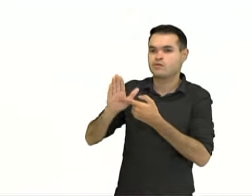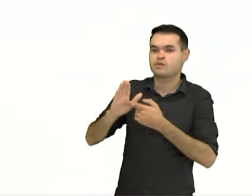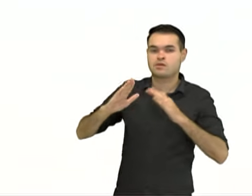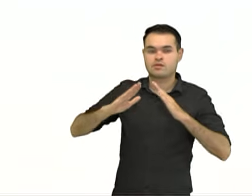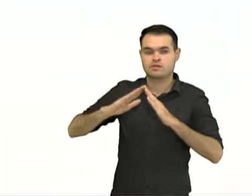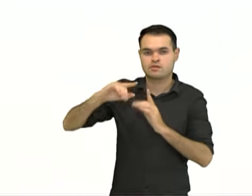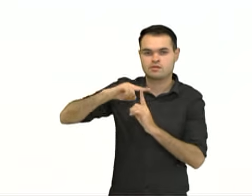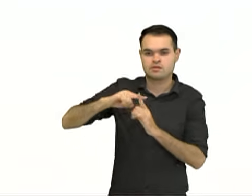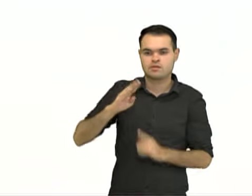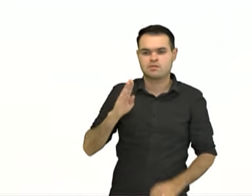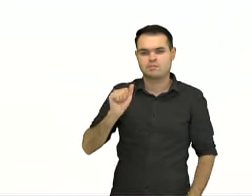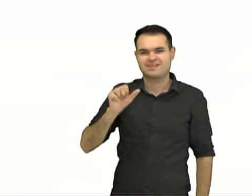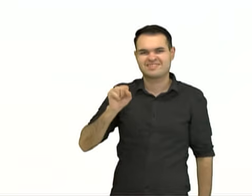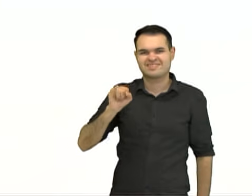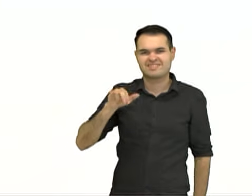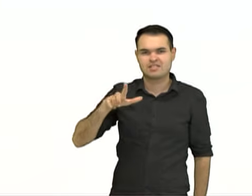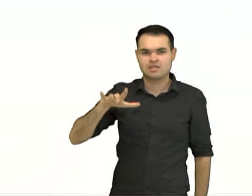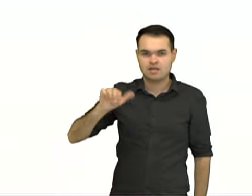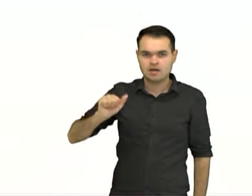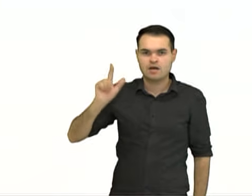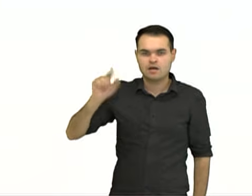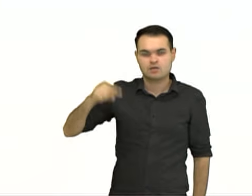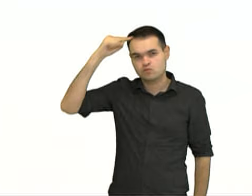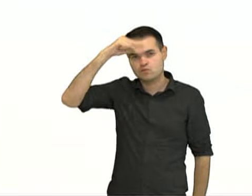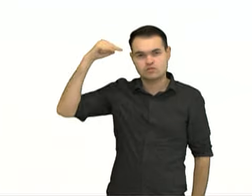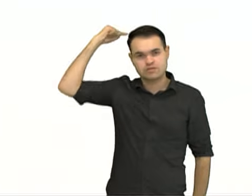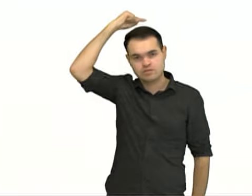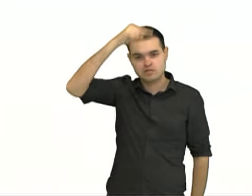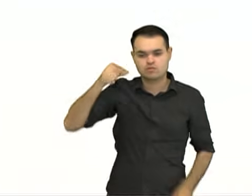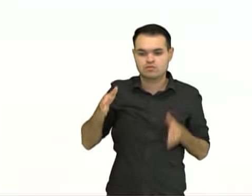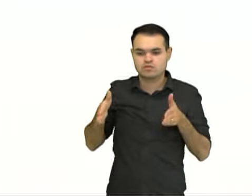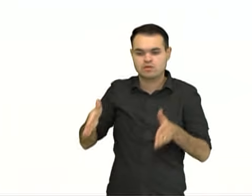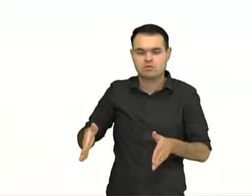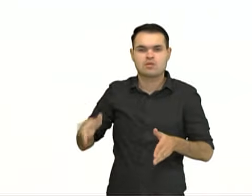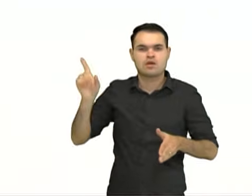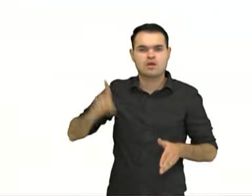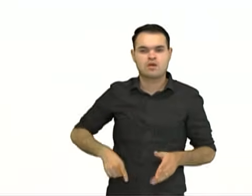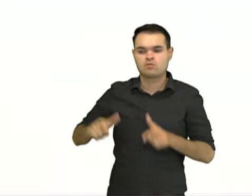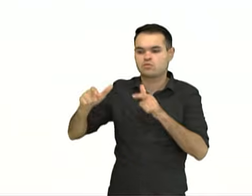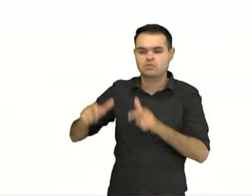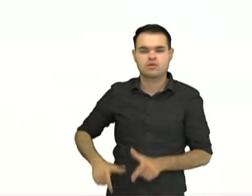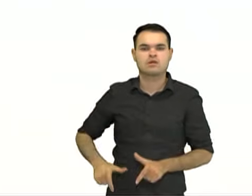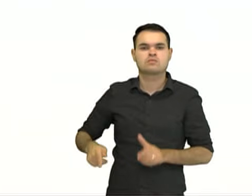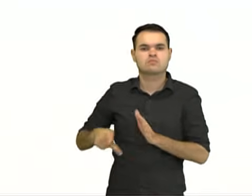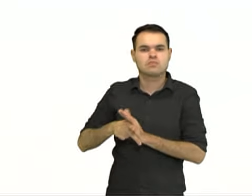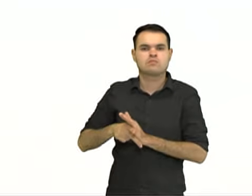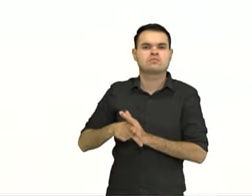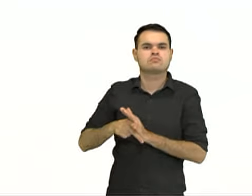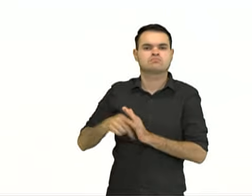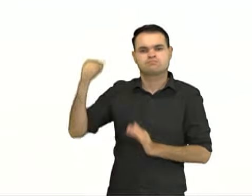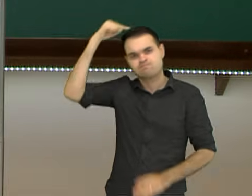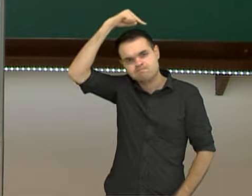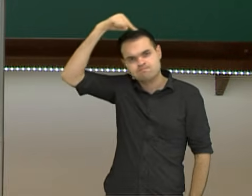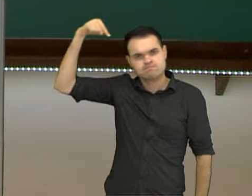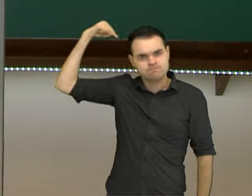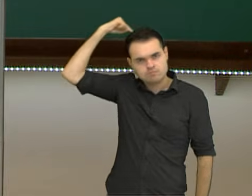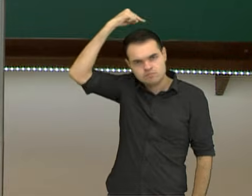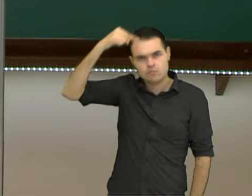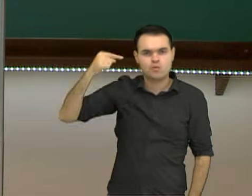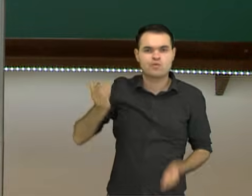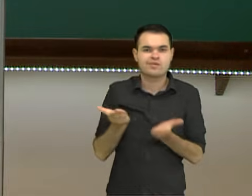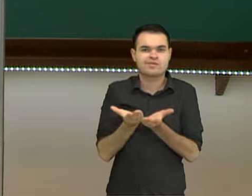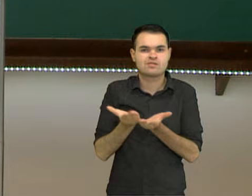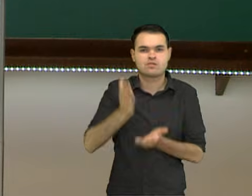Basílica do Santo Sepulcro, em Jerusalém, que é um local sagrado para os cristãos católicos do mundo